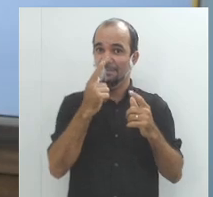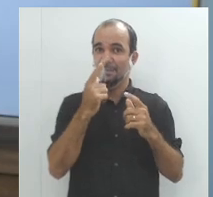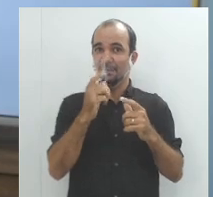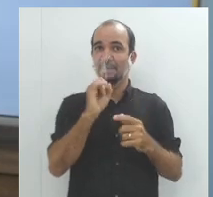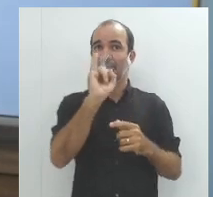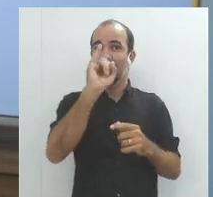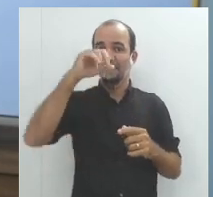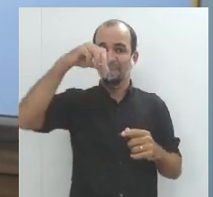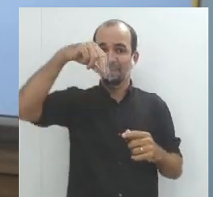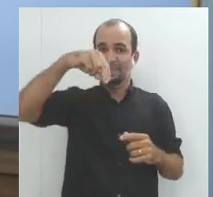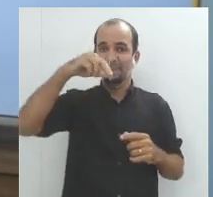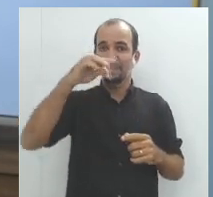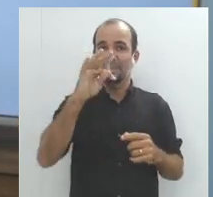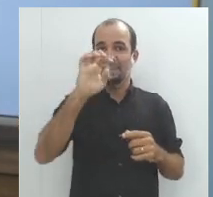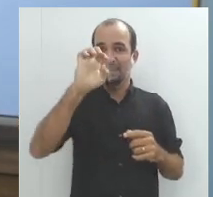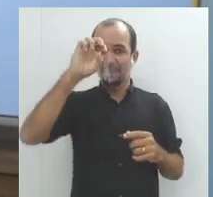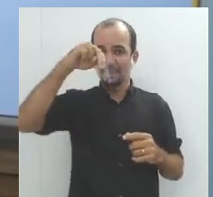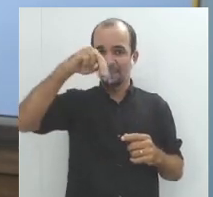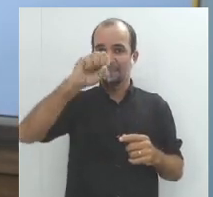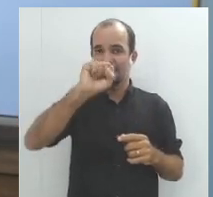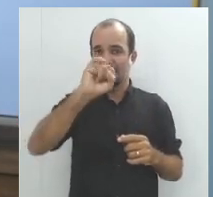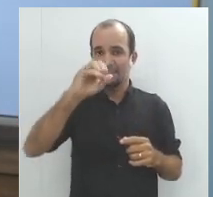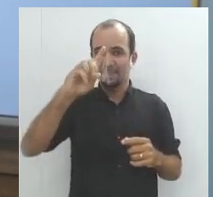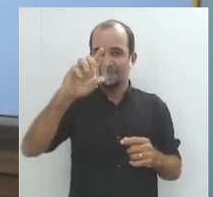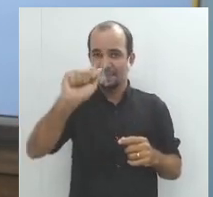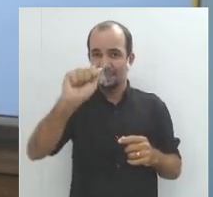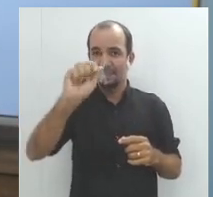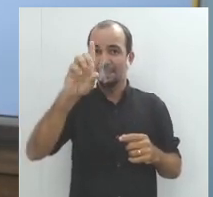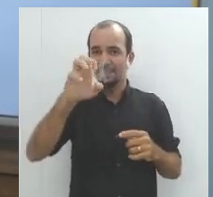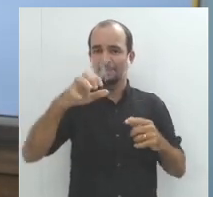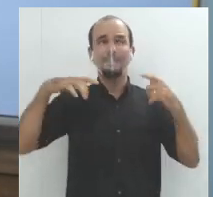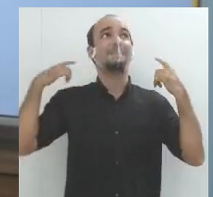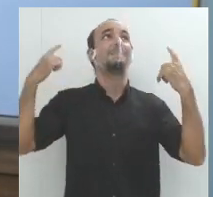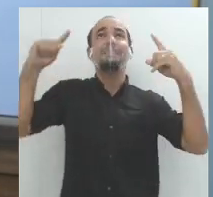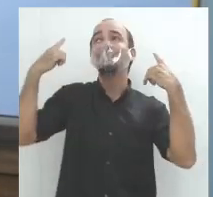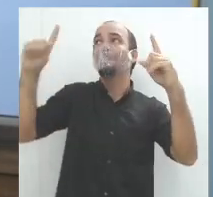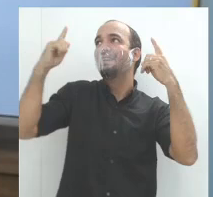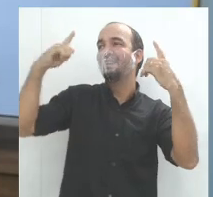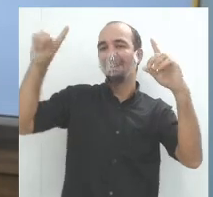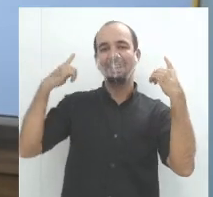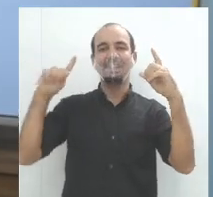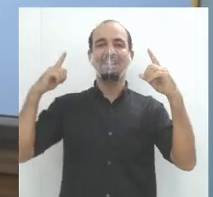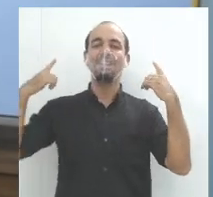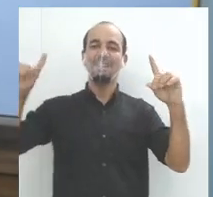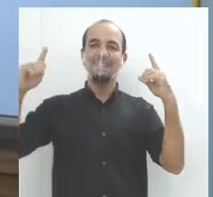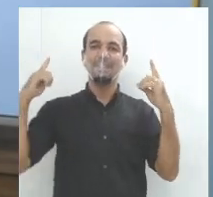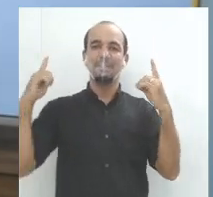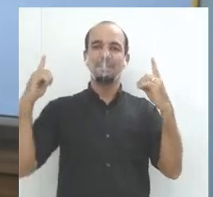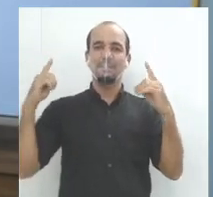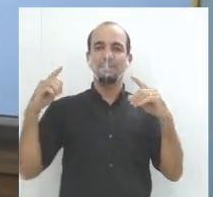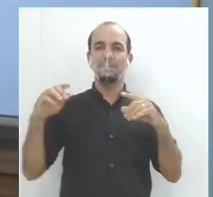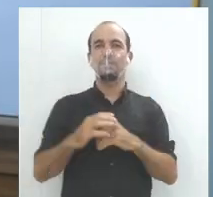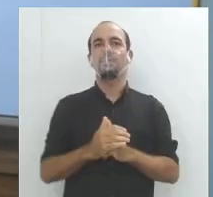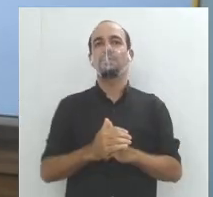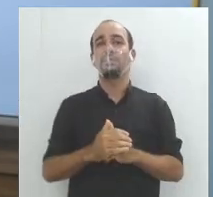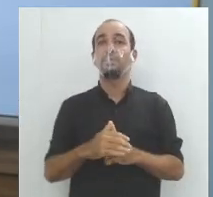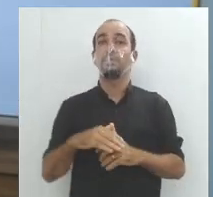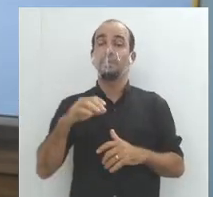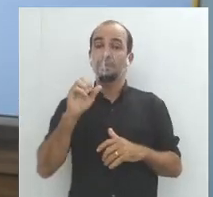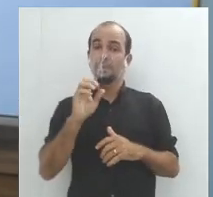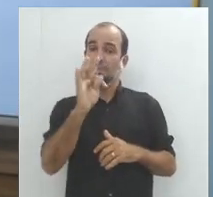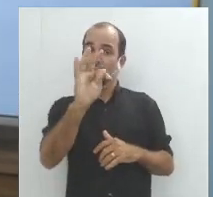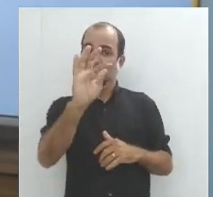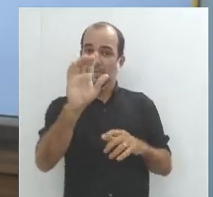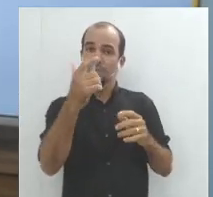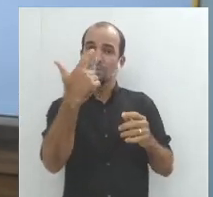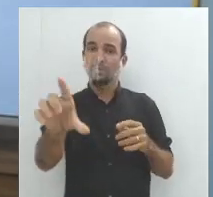apenas, foi um grande divertimento. Ele se divertiu bastante. Quando eu digo talvez, que está